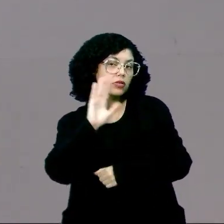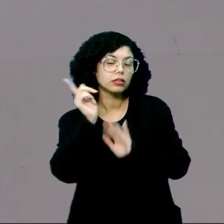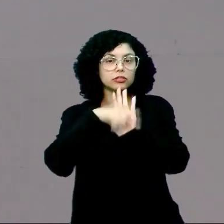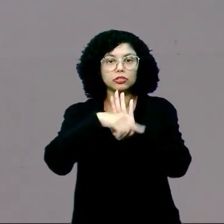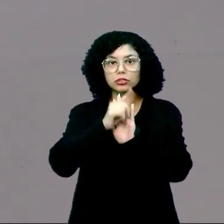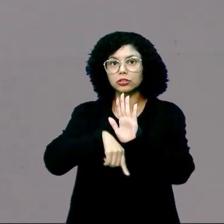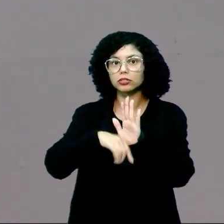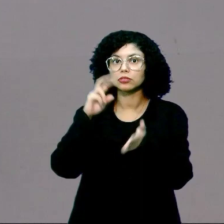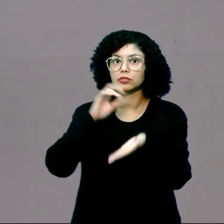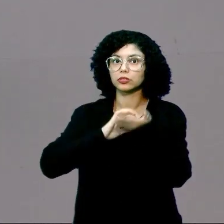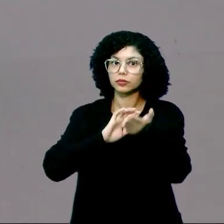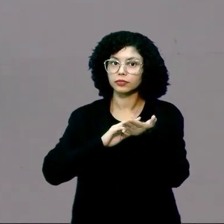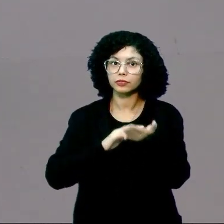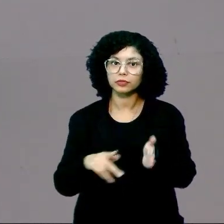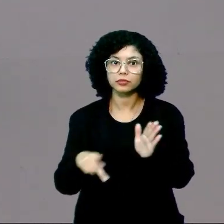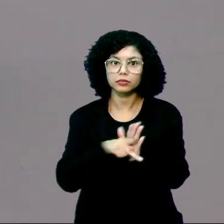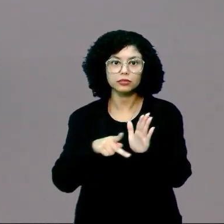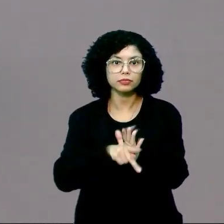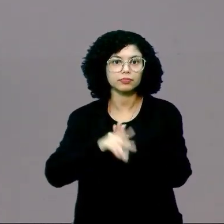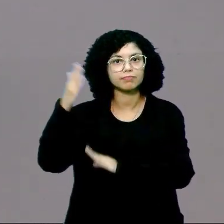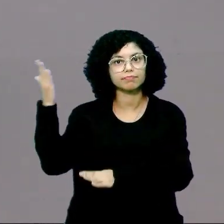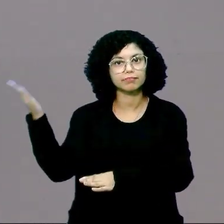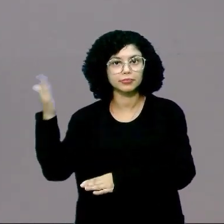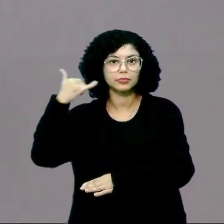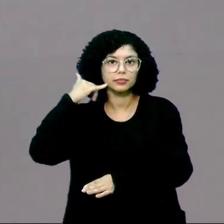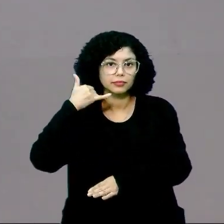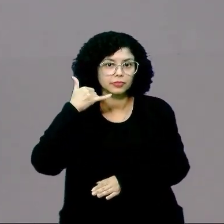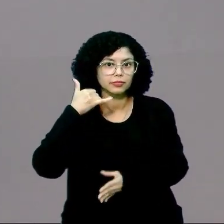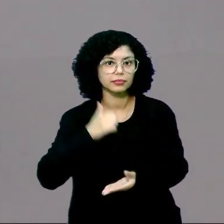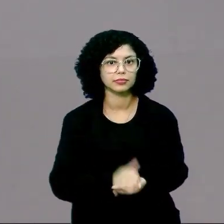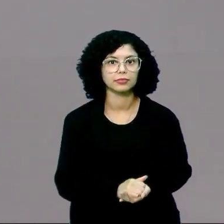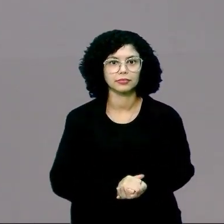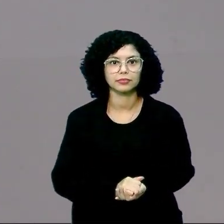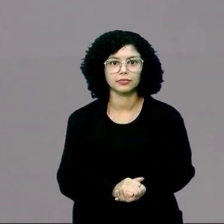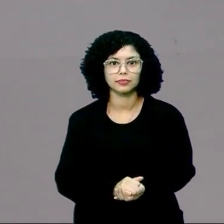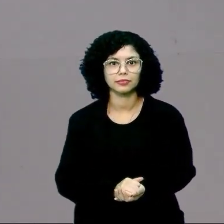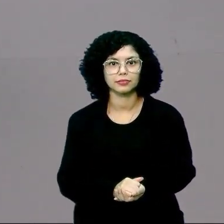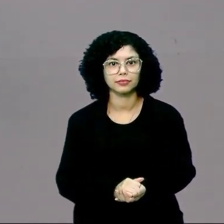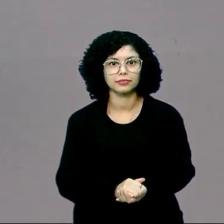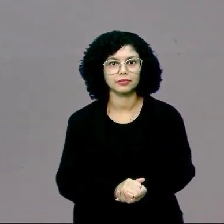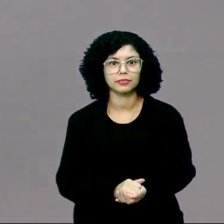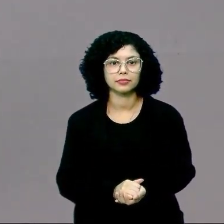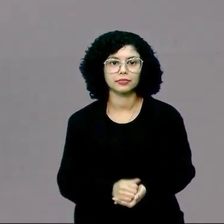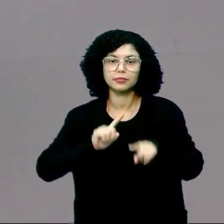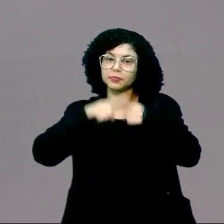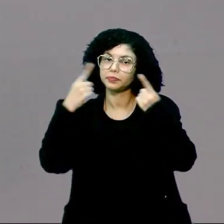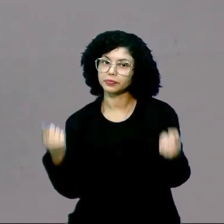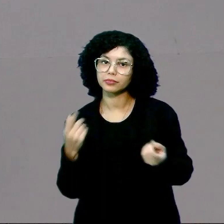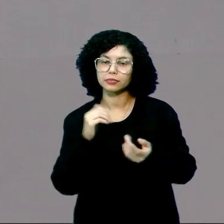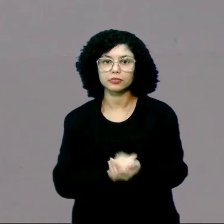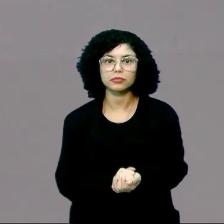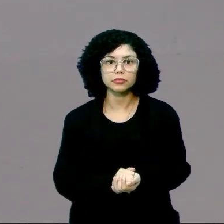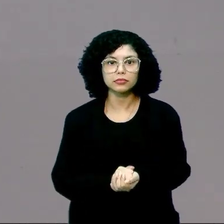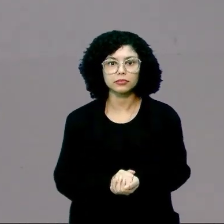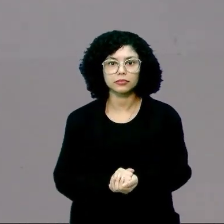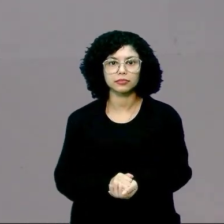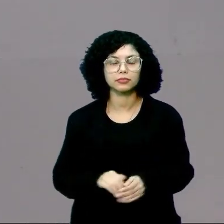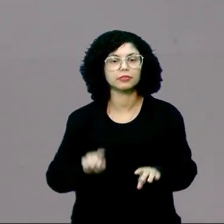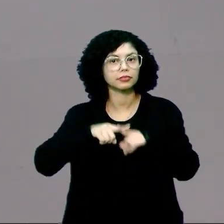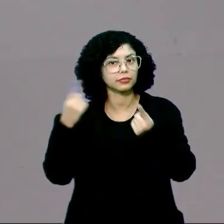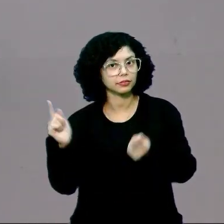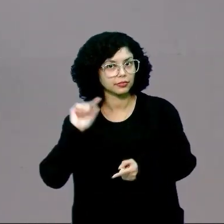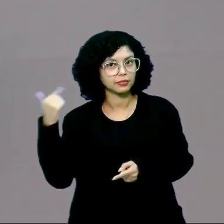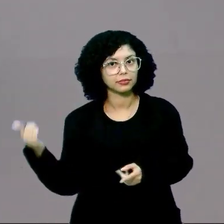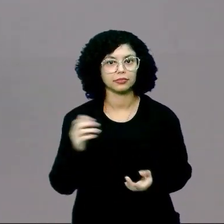desses gêneros digitais está composto aqui, no aparelho de telefone. Mas vamos deixar nosso aparelho de